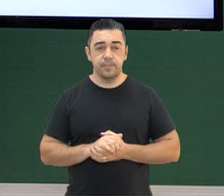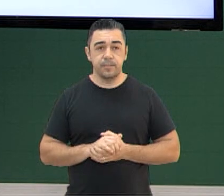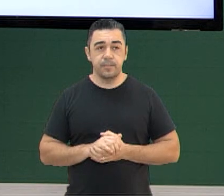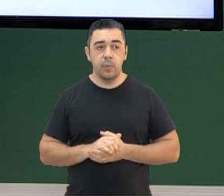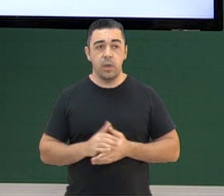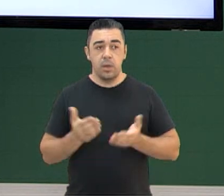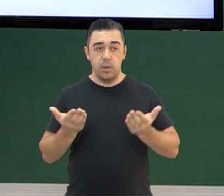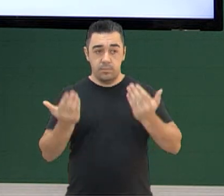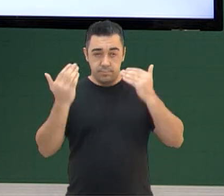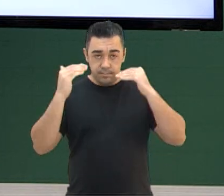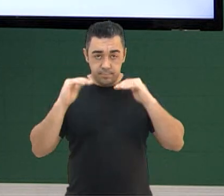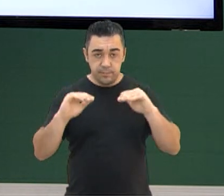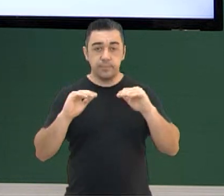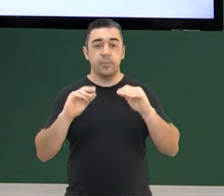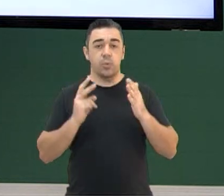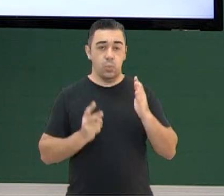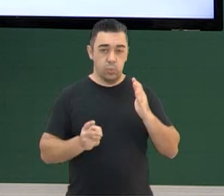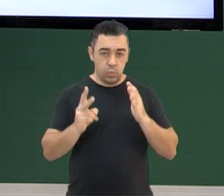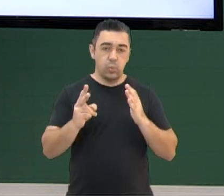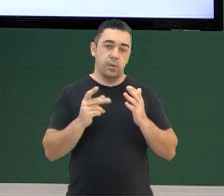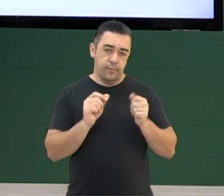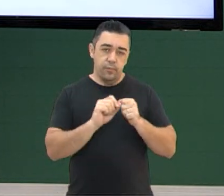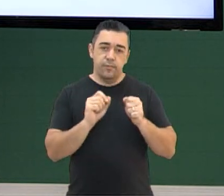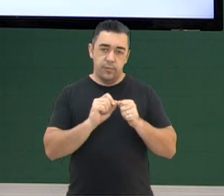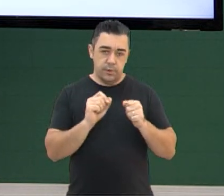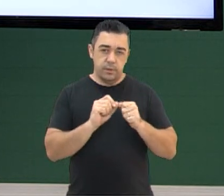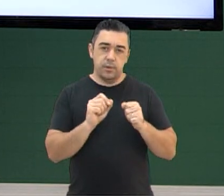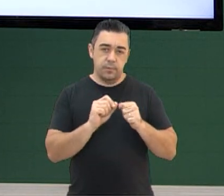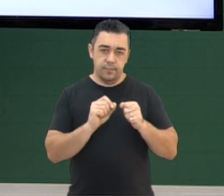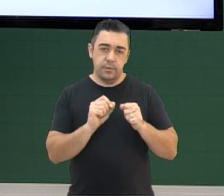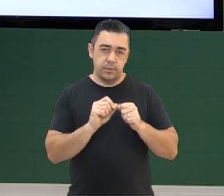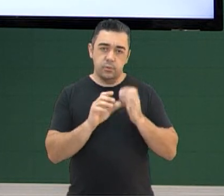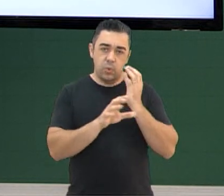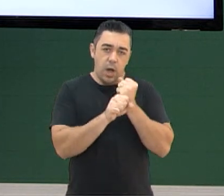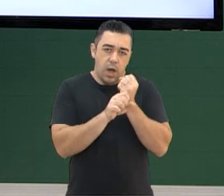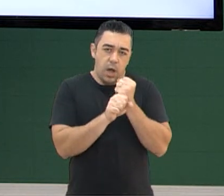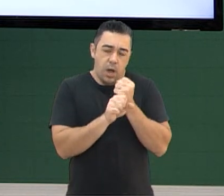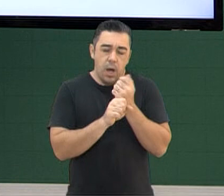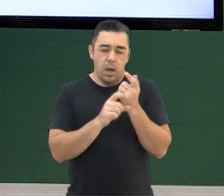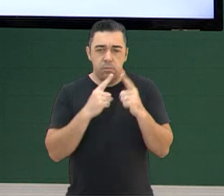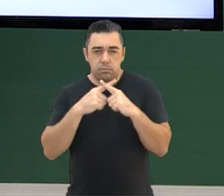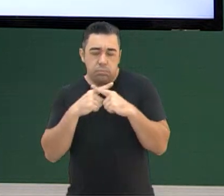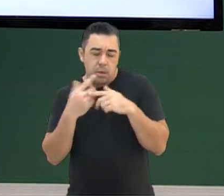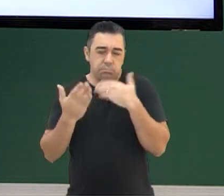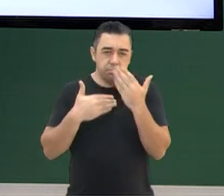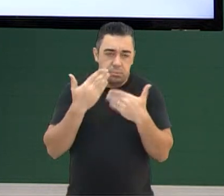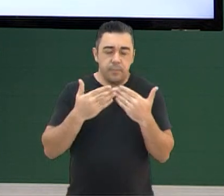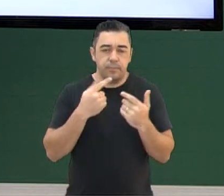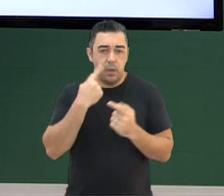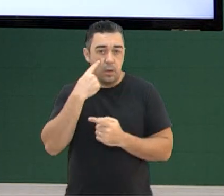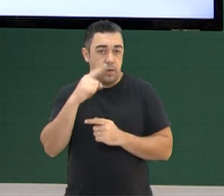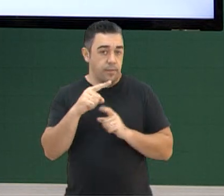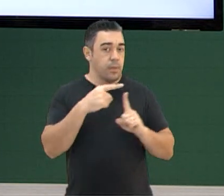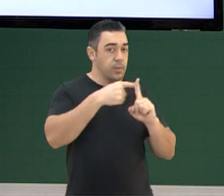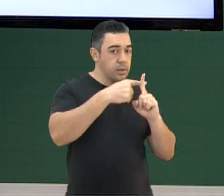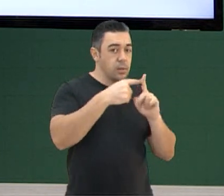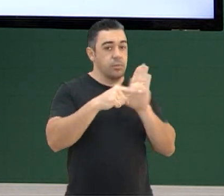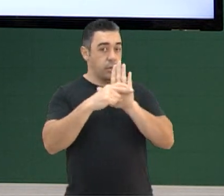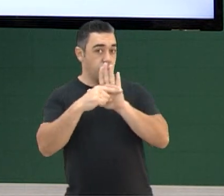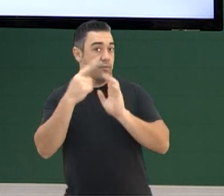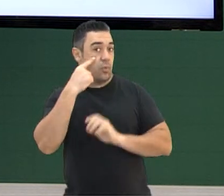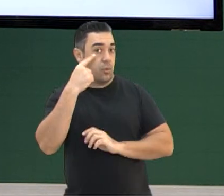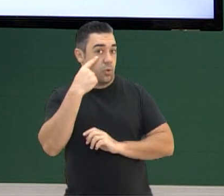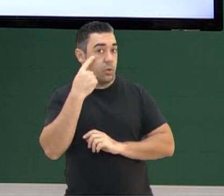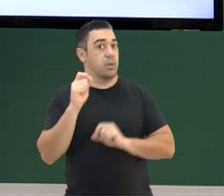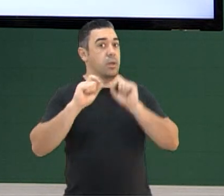aqui, ó, pessoal, continuando, eu vou fazer, certo? Cuidado com o sinal, tá bom? Aqui tem alguns sinais